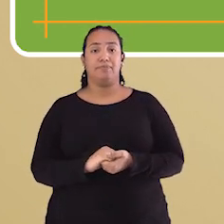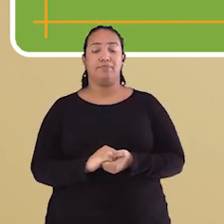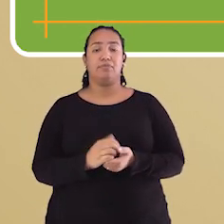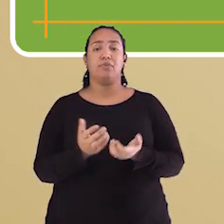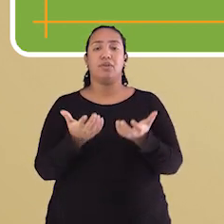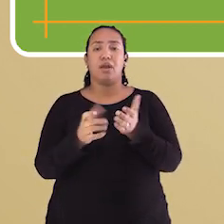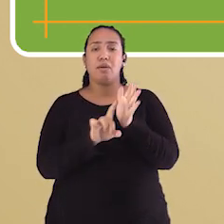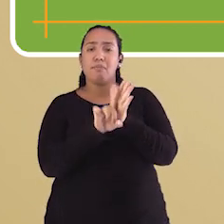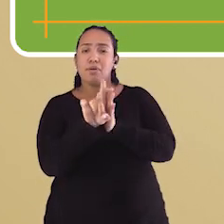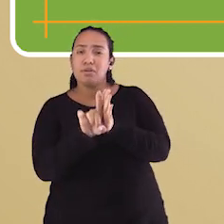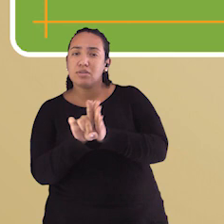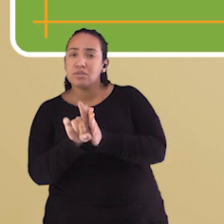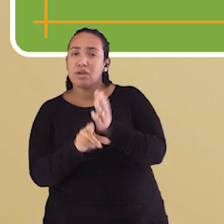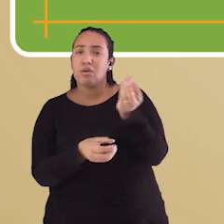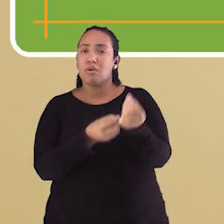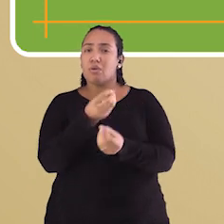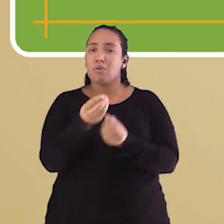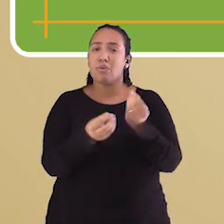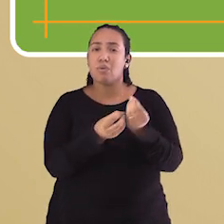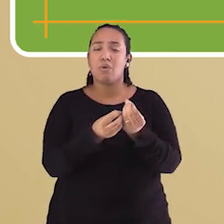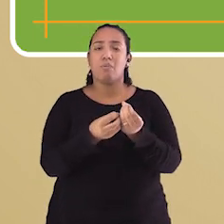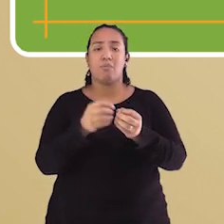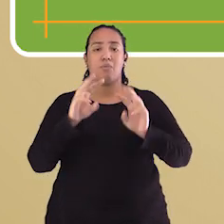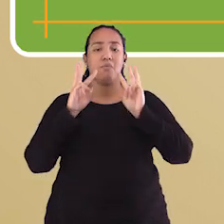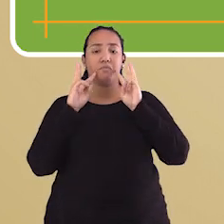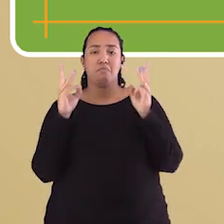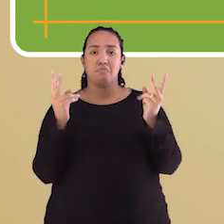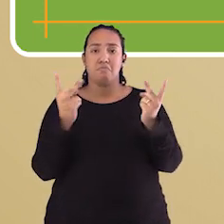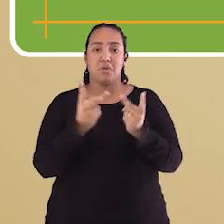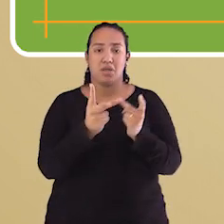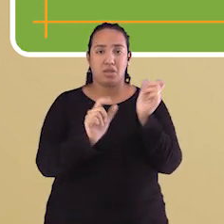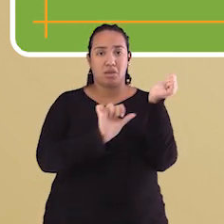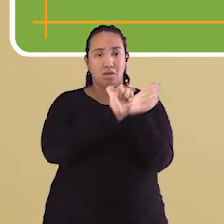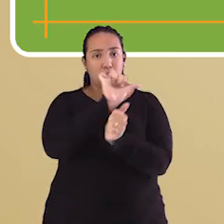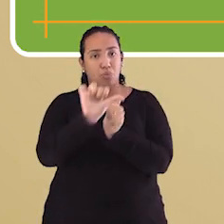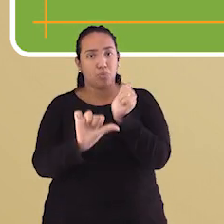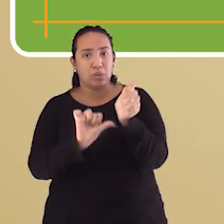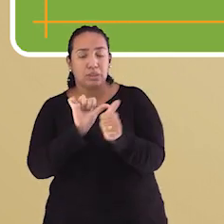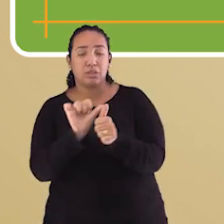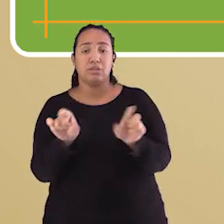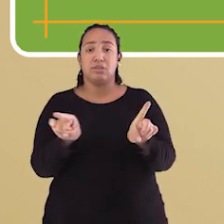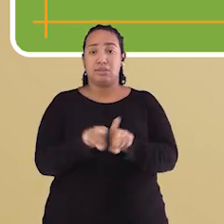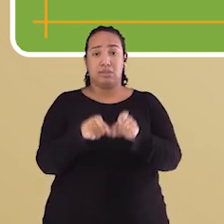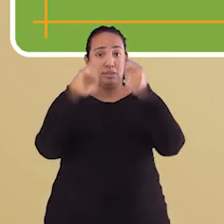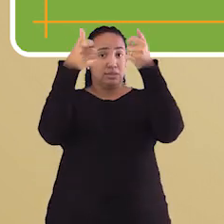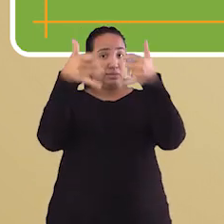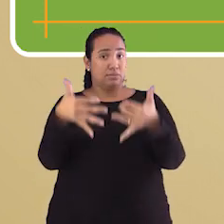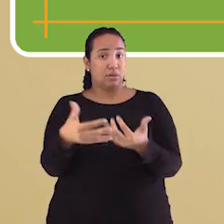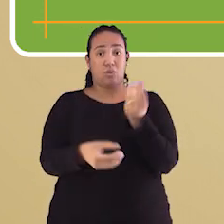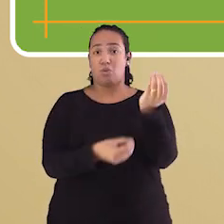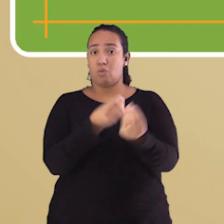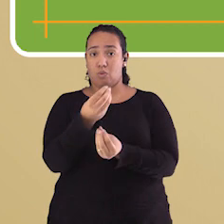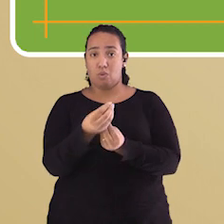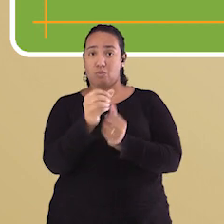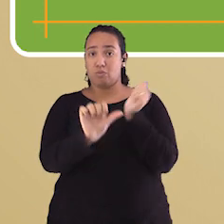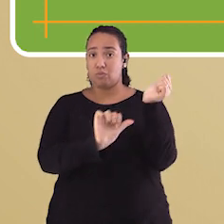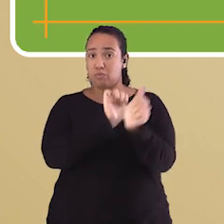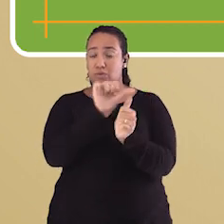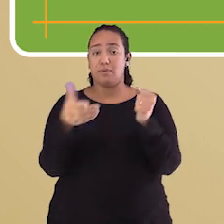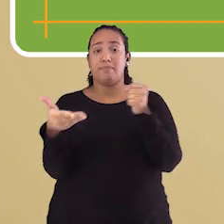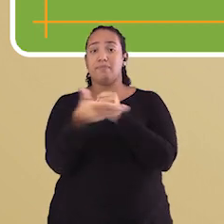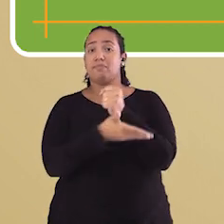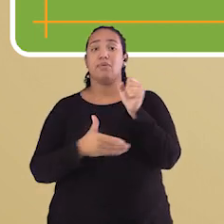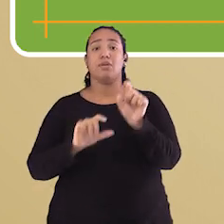visa investigar as mudanças de estado físico da matéria e explicar essas transformações com base